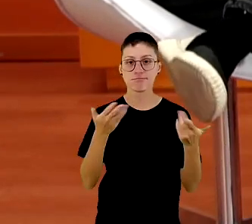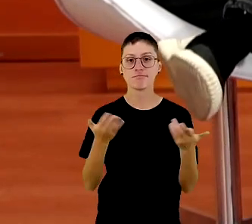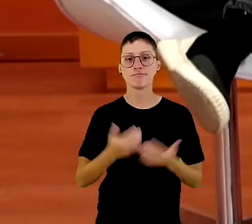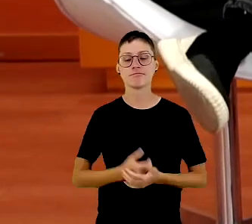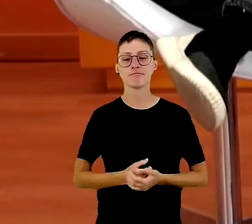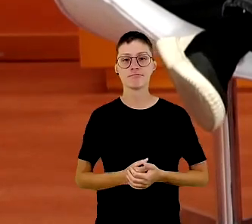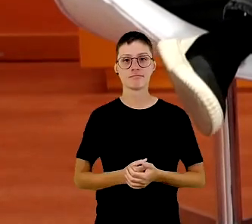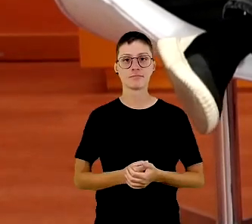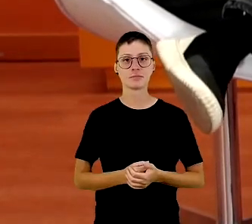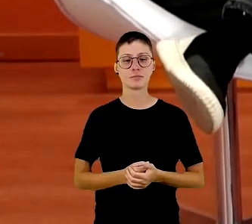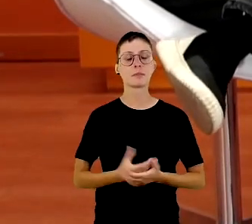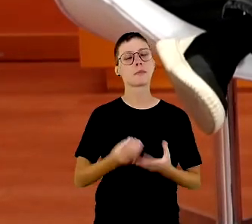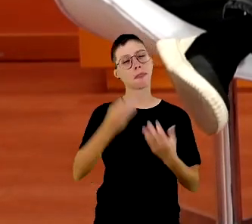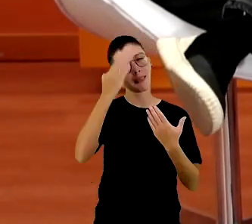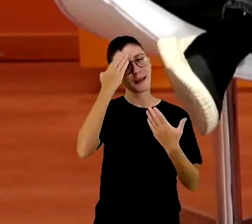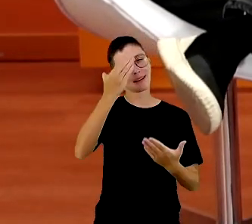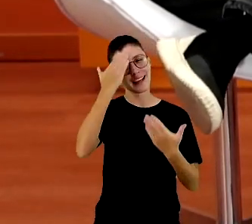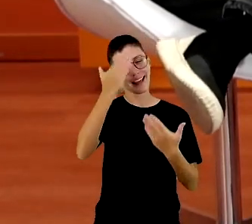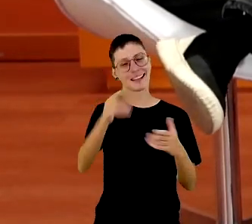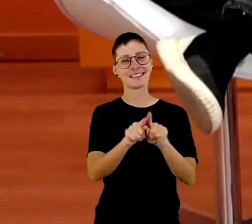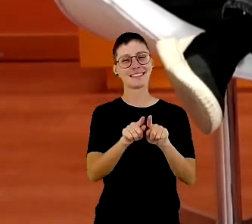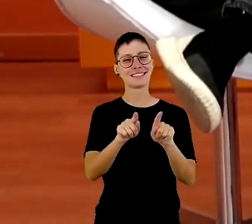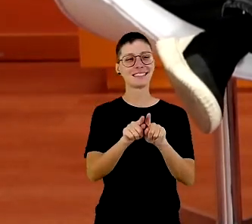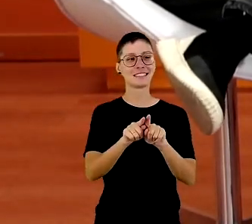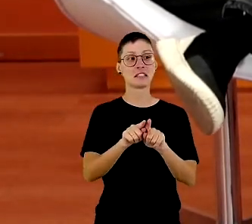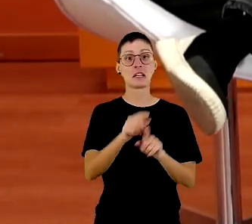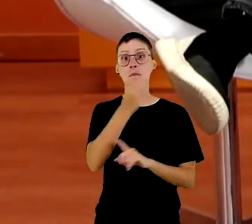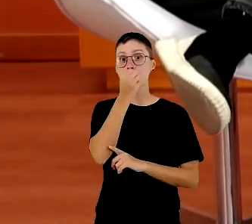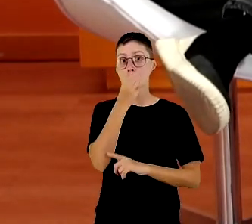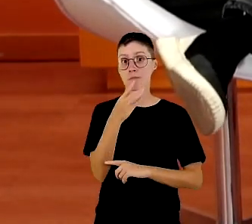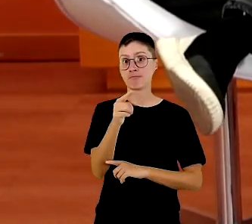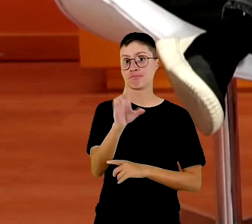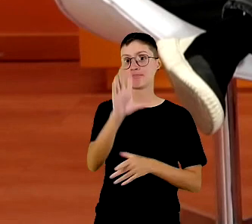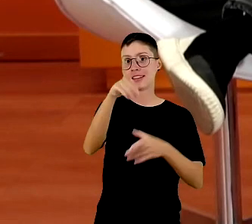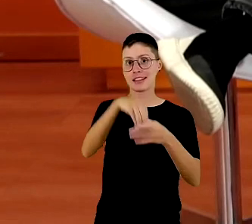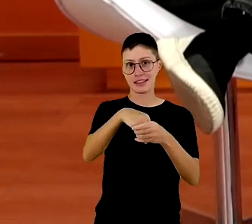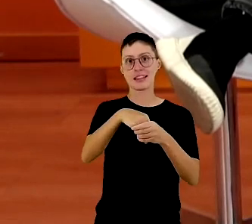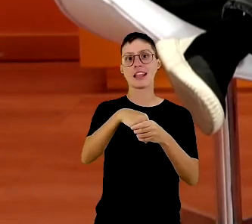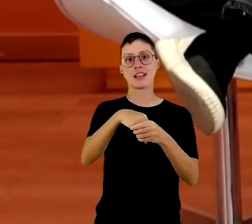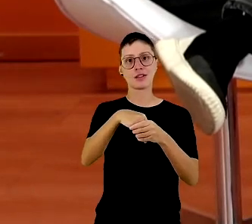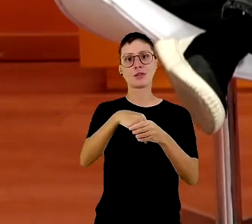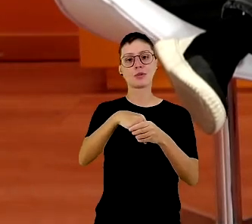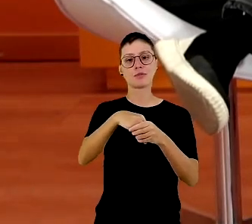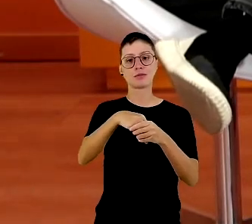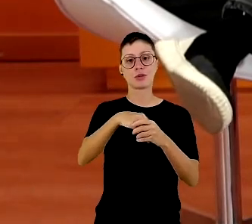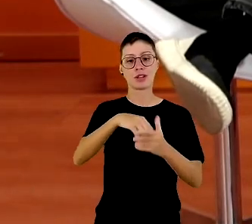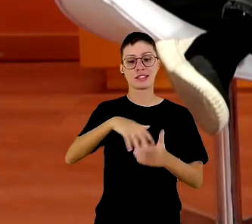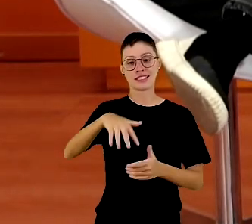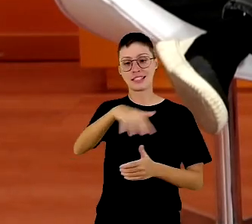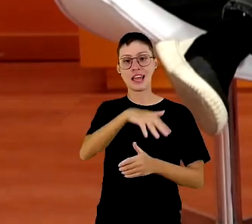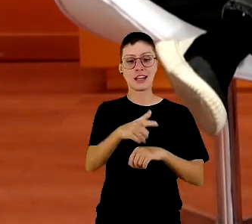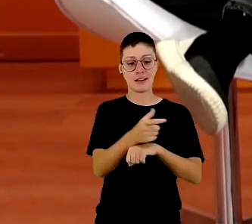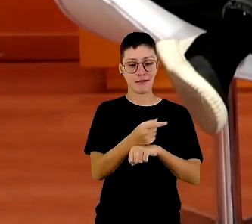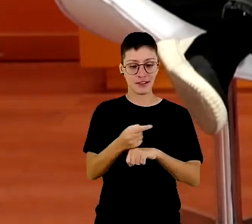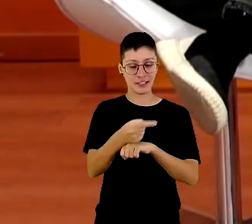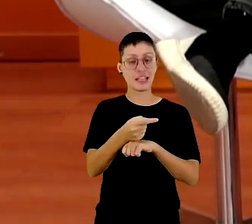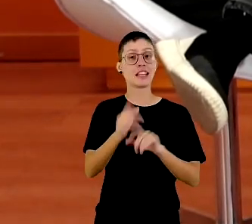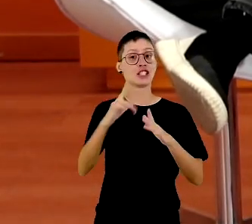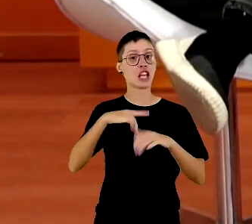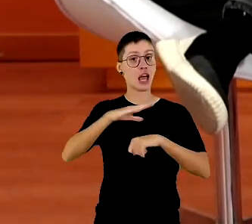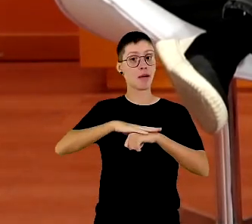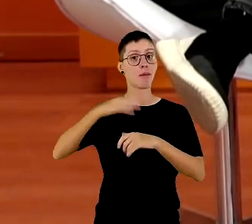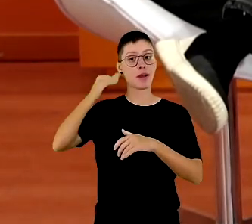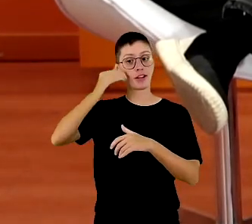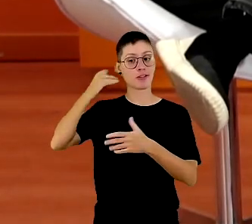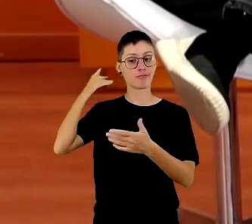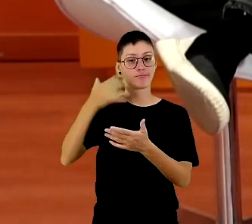Obrigada, Rafa. Bom, aqui dentro da Unidade de Serviços Financeiros, a gente já está nessa jornada, né, de conectar todos os